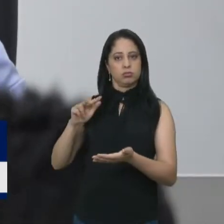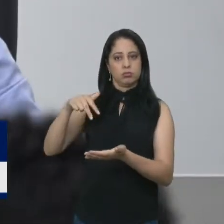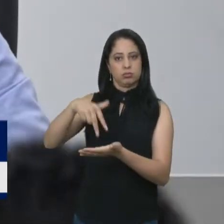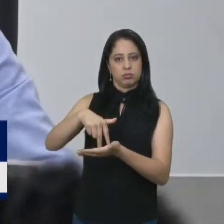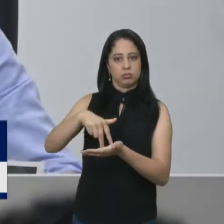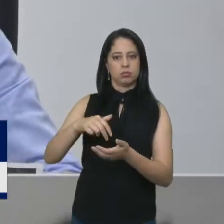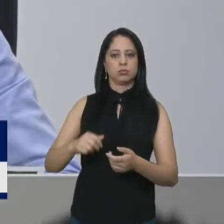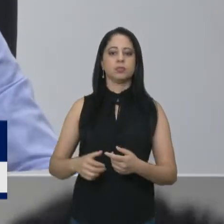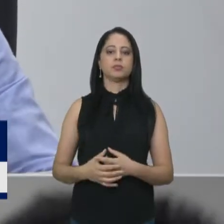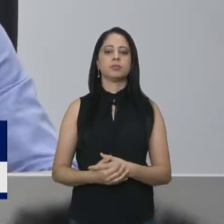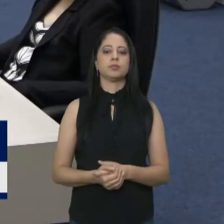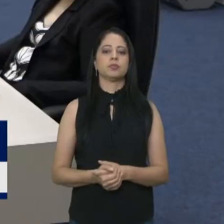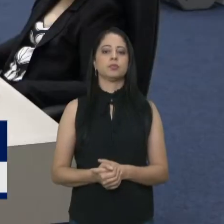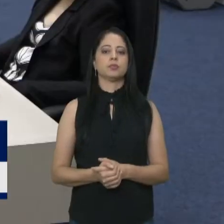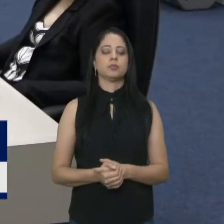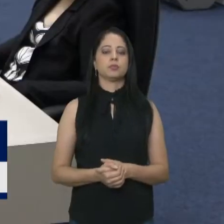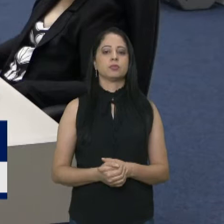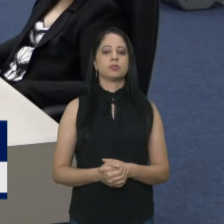Pinga Fogo.